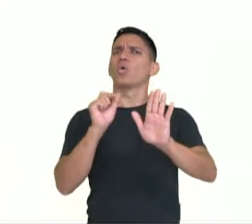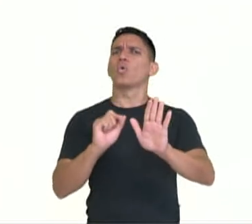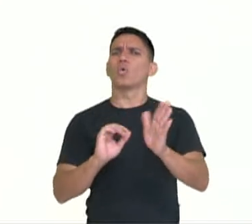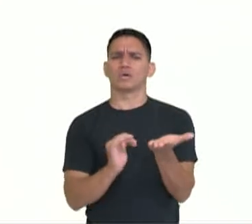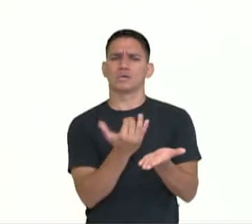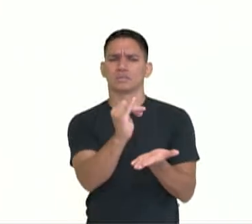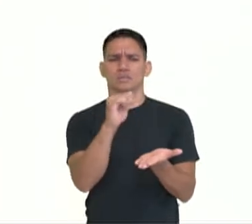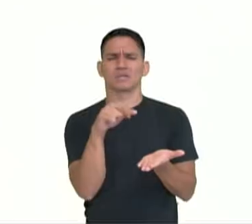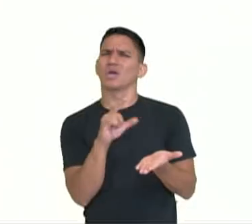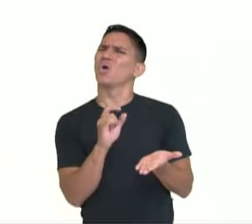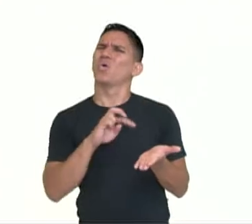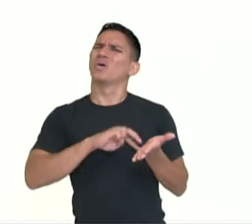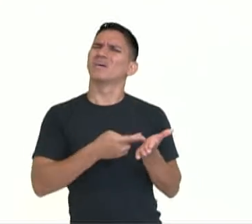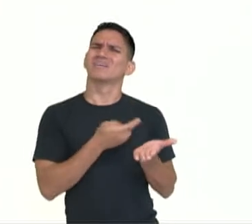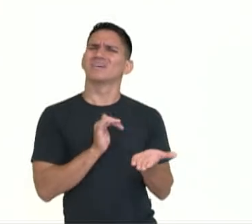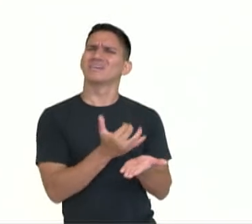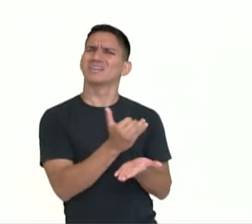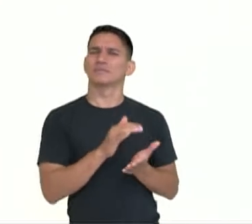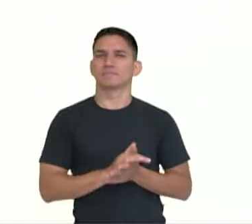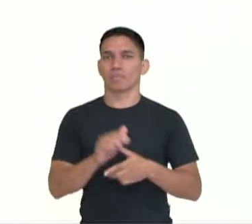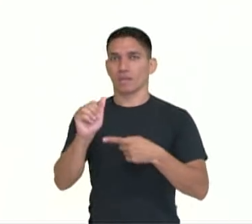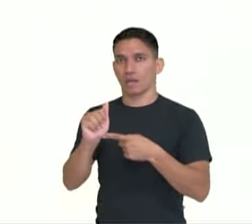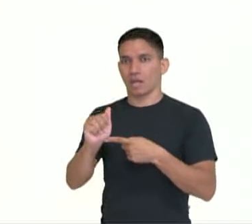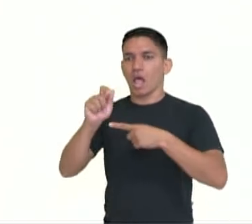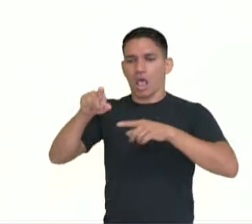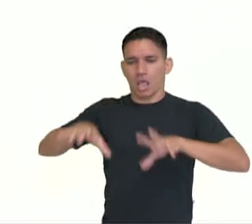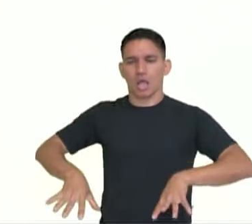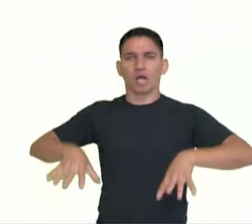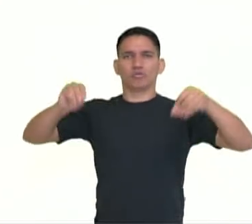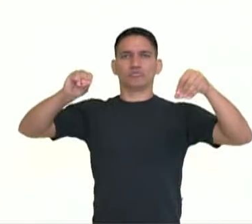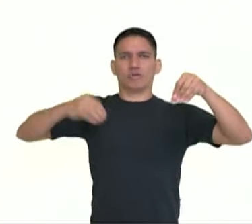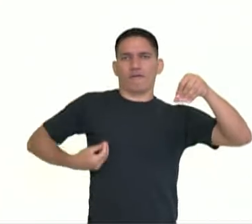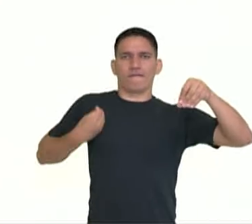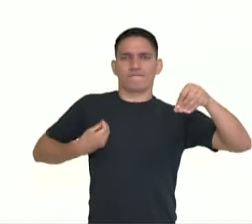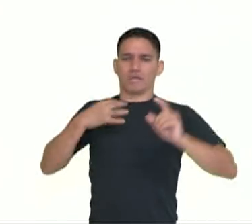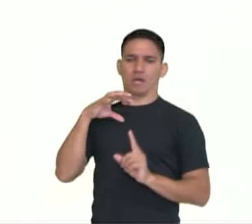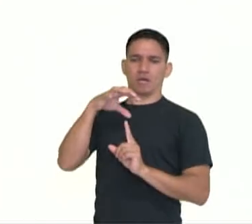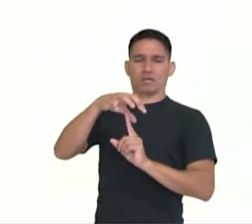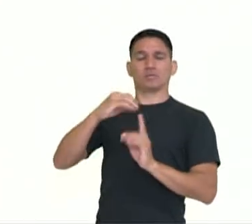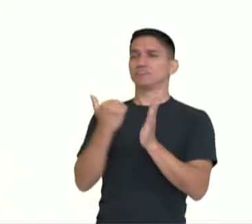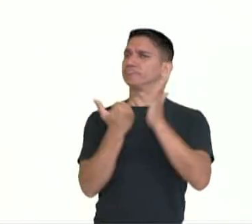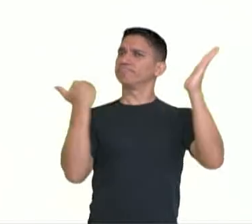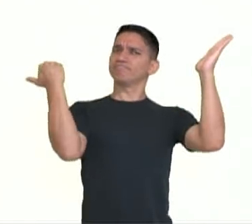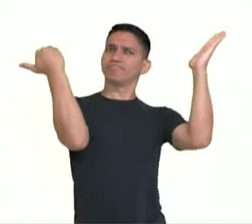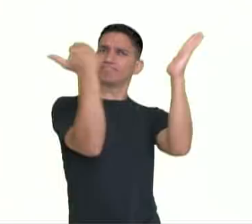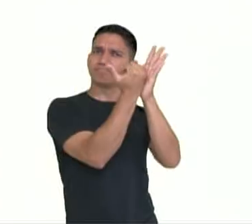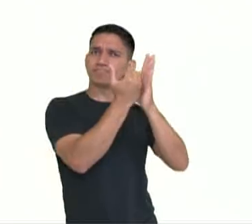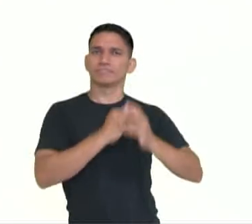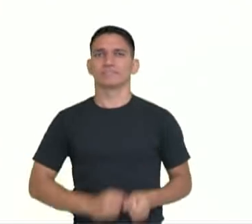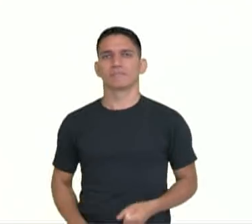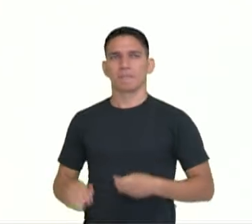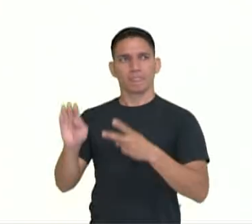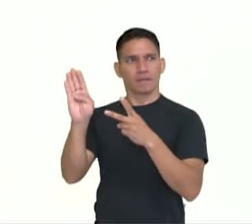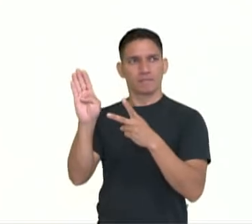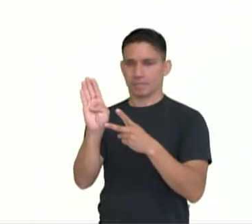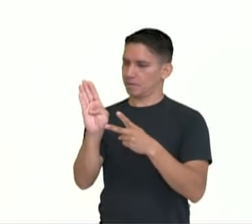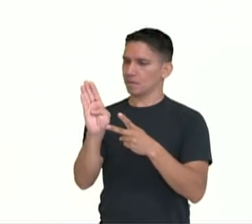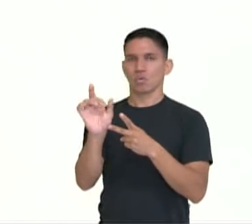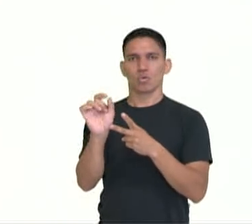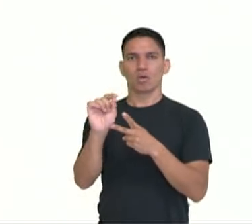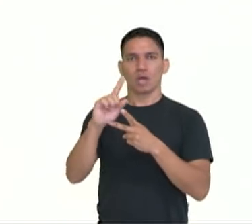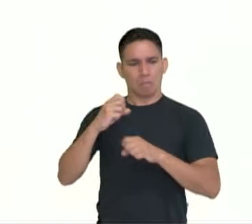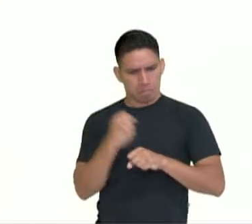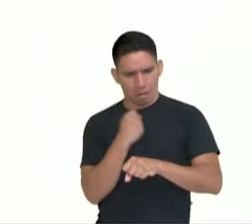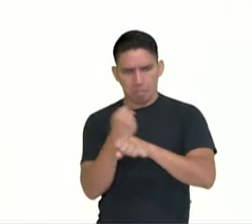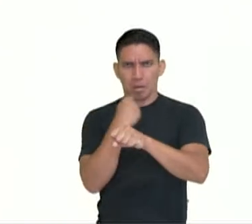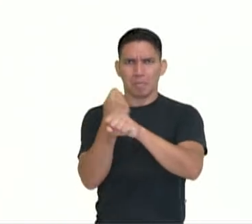esses zigurates? Letra A, palácios onde viviam os reis e toda a nobreza do povo sumério. B, construções